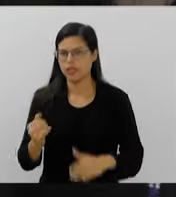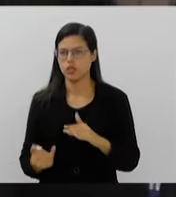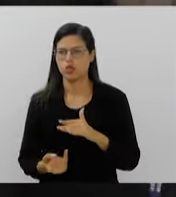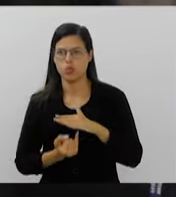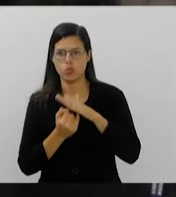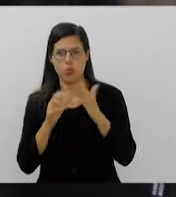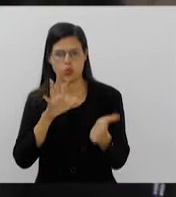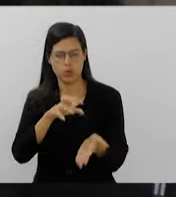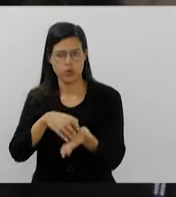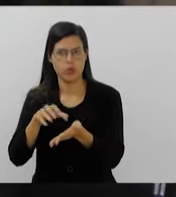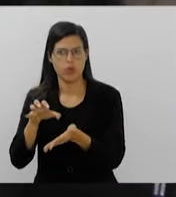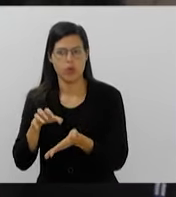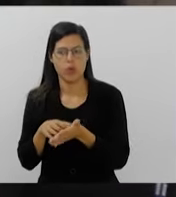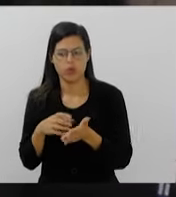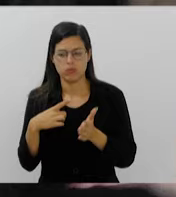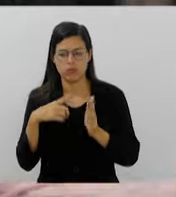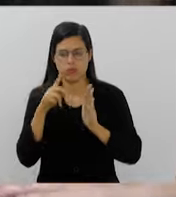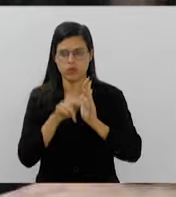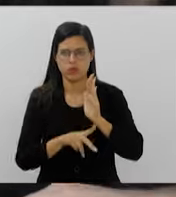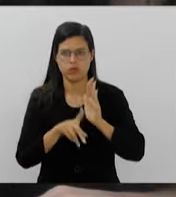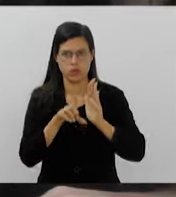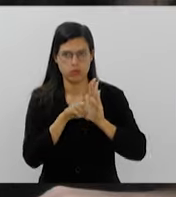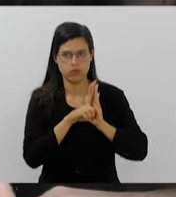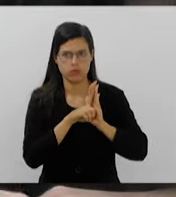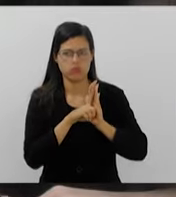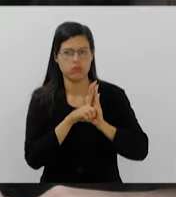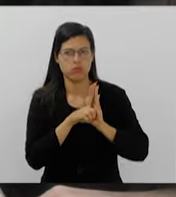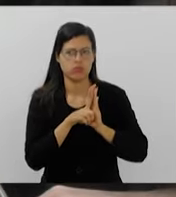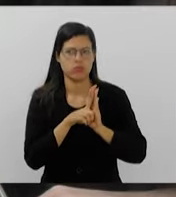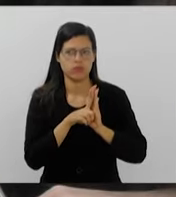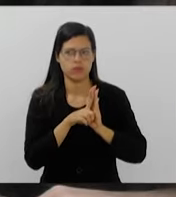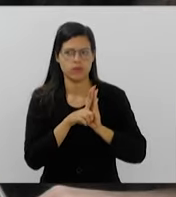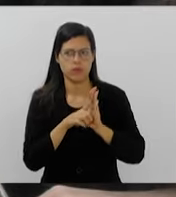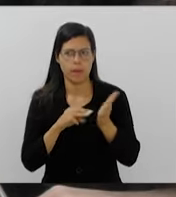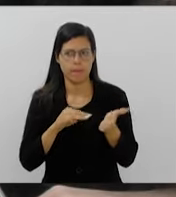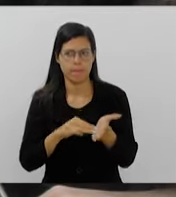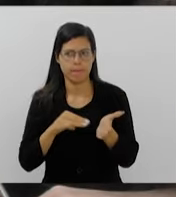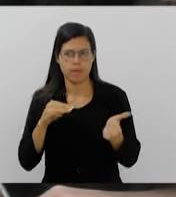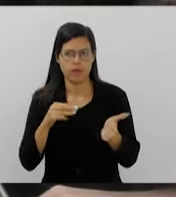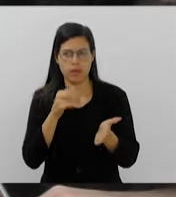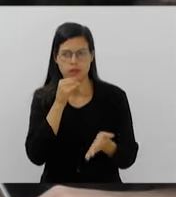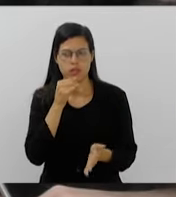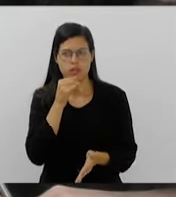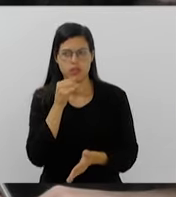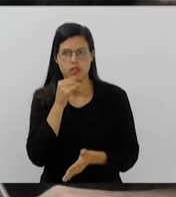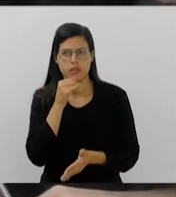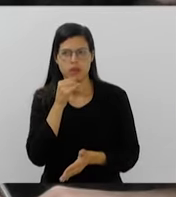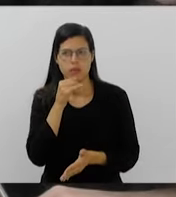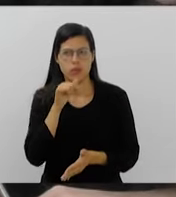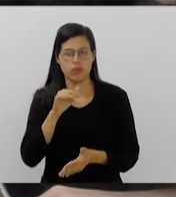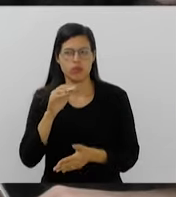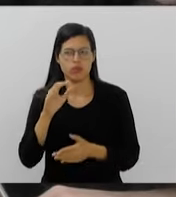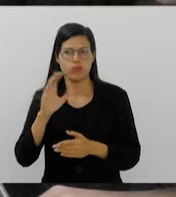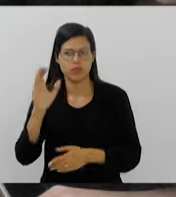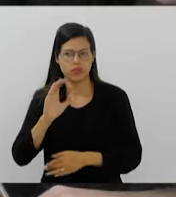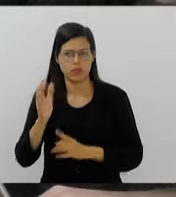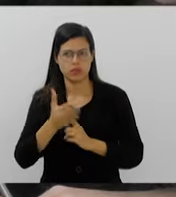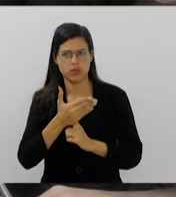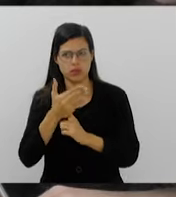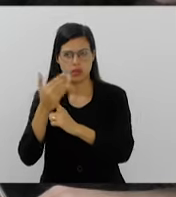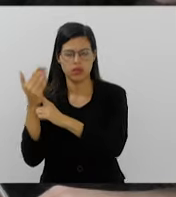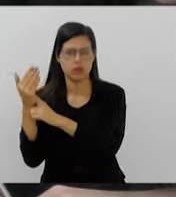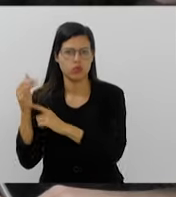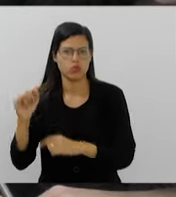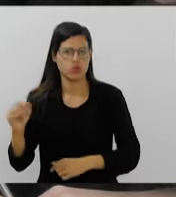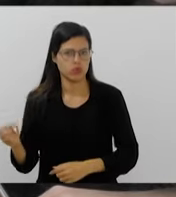né, que tem no projeto de lei. O membro titular, por exemplo, de um órgão estadual da Ciência, Tecnologia e Inovação,